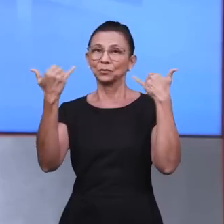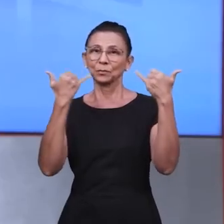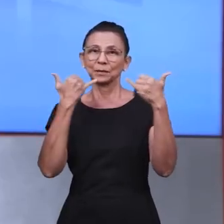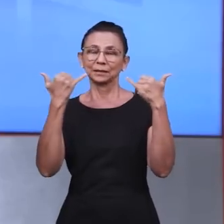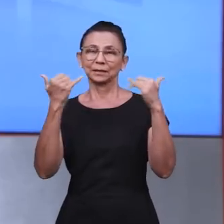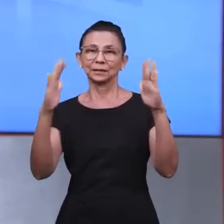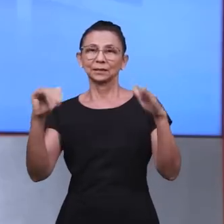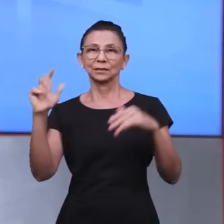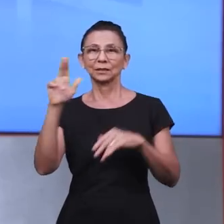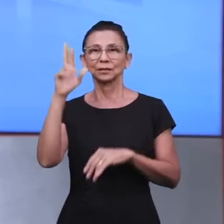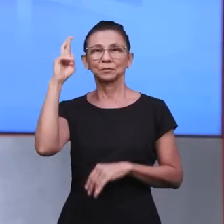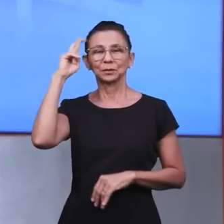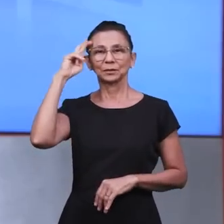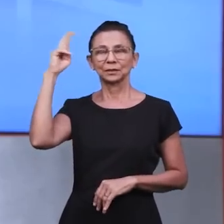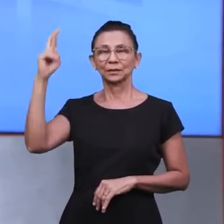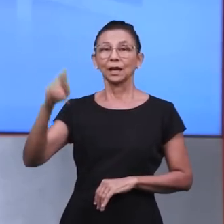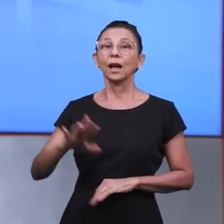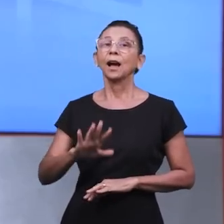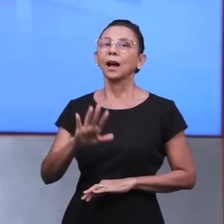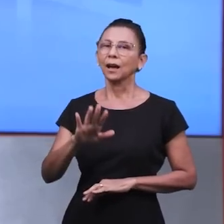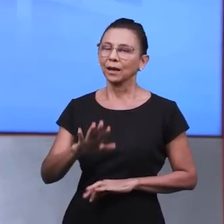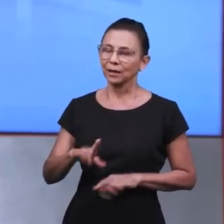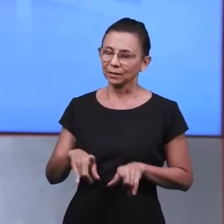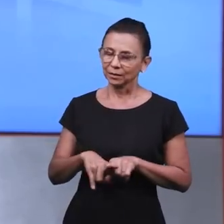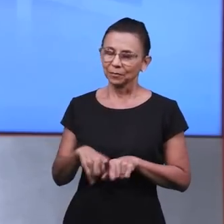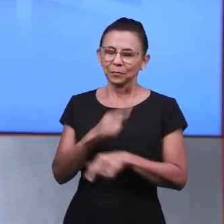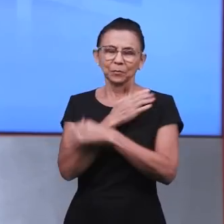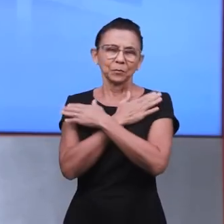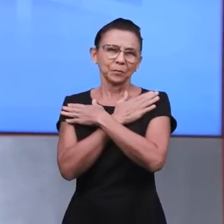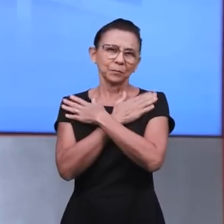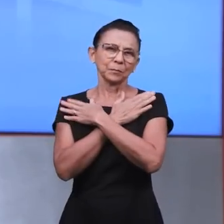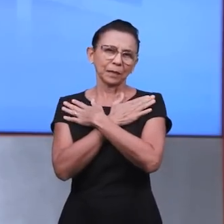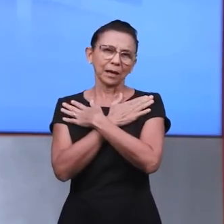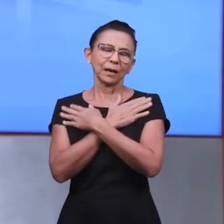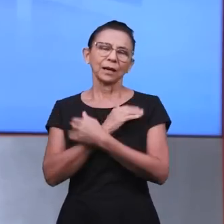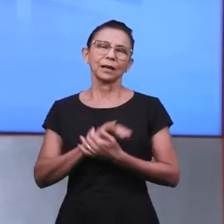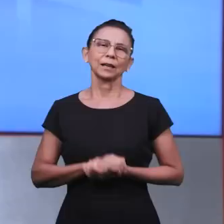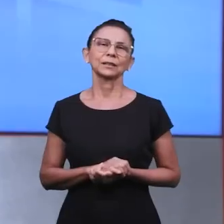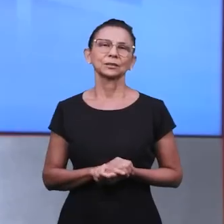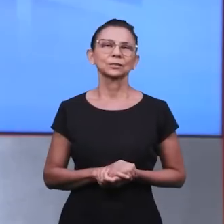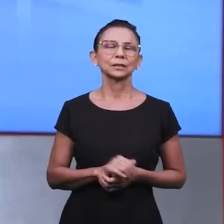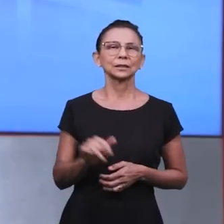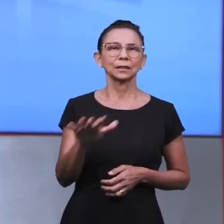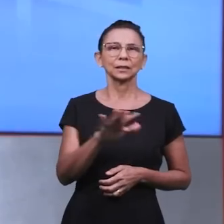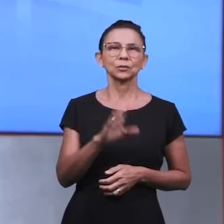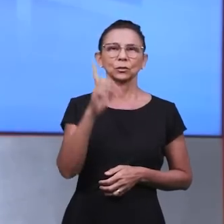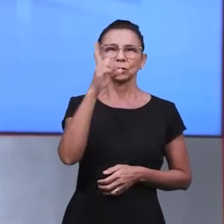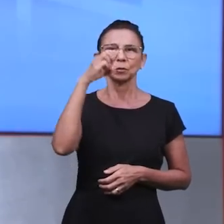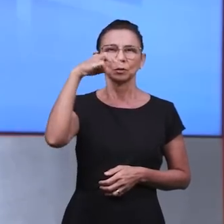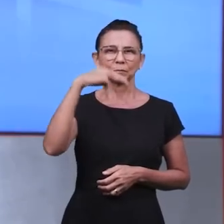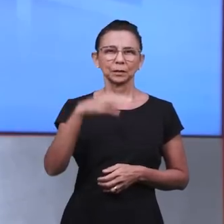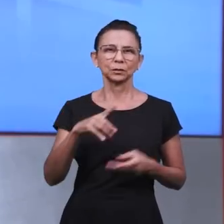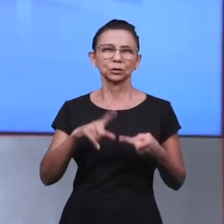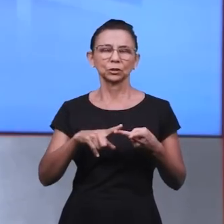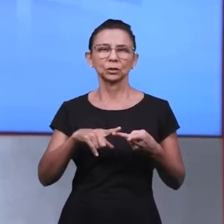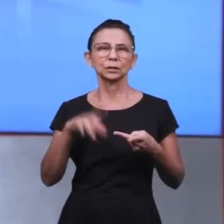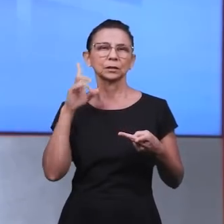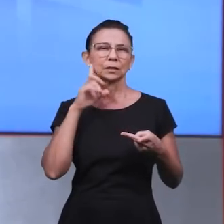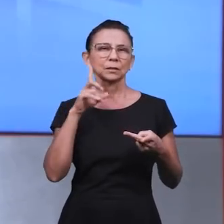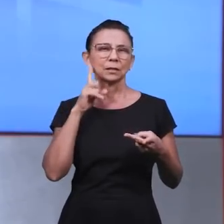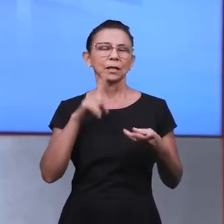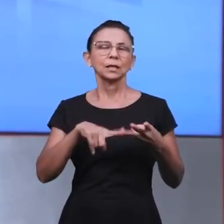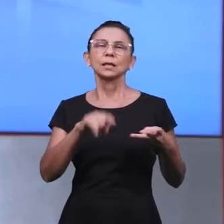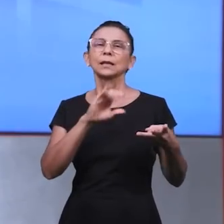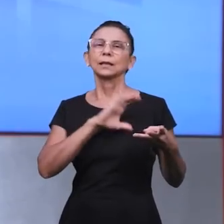Deus, obrigado Isabela por essas informações, louvado seja o nome do Senhor. Aliás, um abraço aí aos irmãos, aqui de Domingos Martins, no